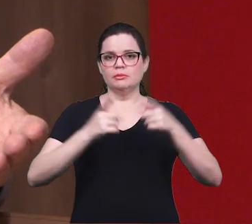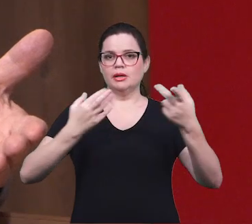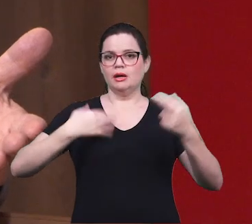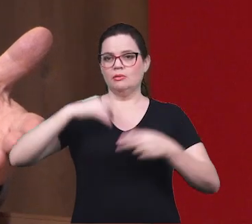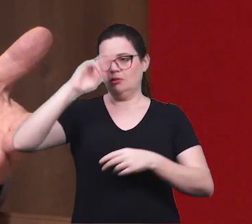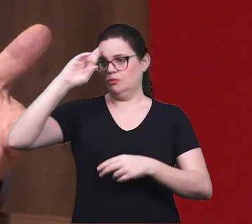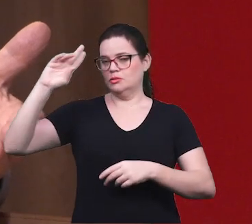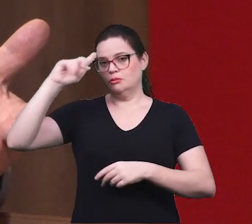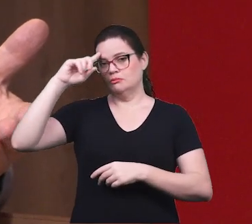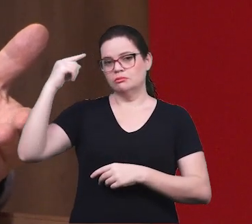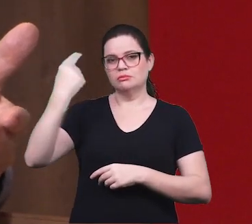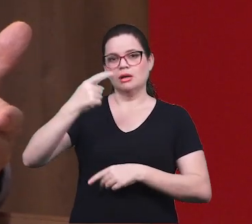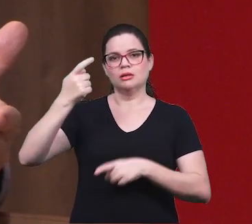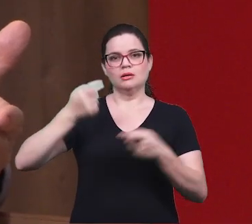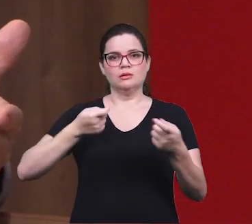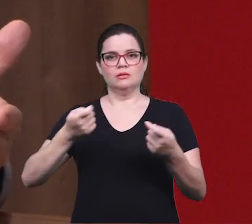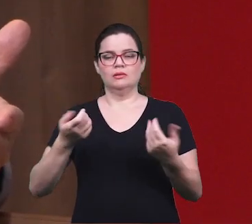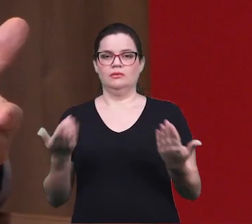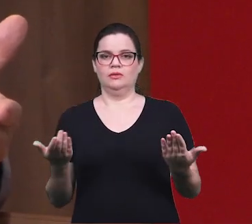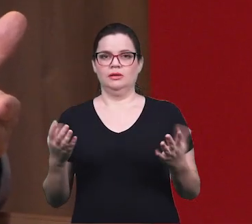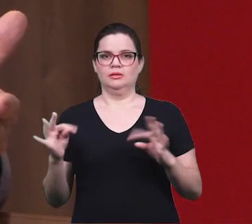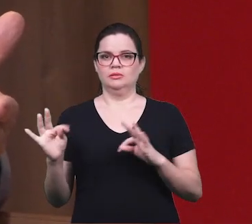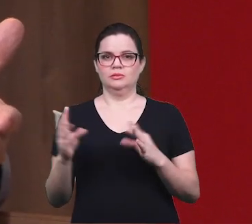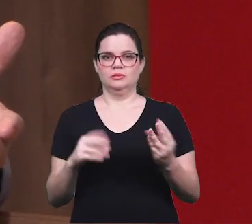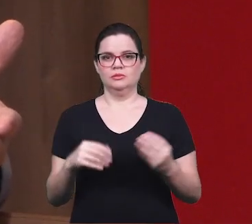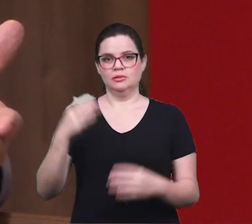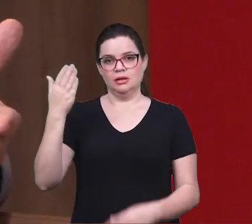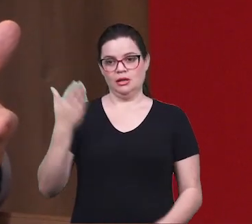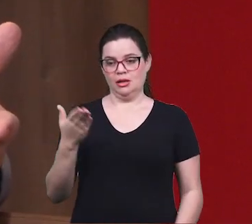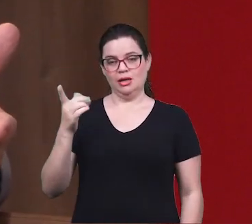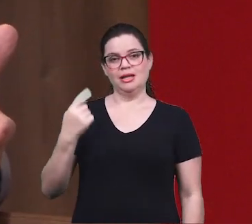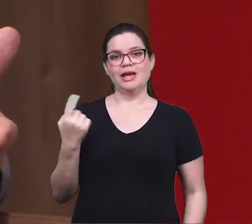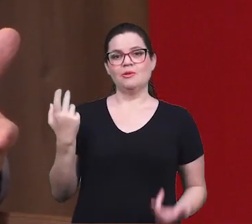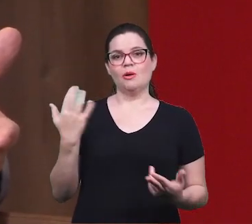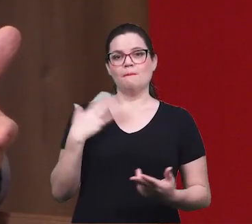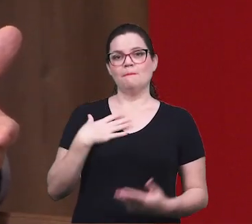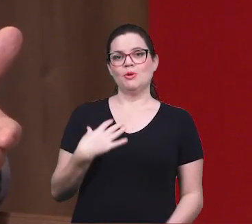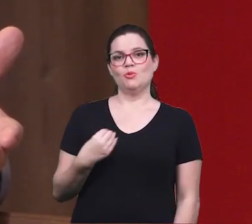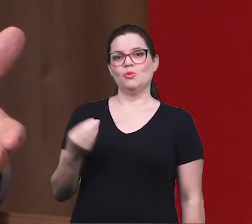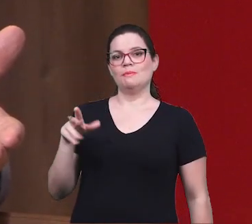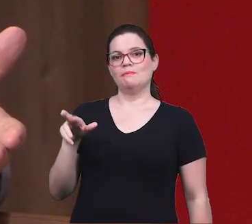nosso irmão. Agora, nós fomos feitos idôneos